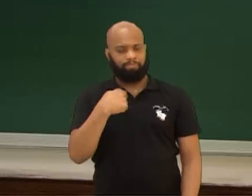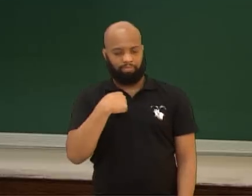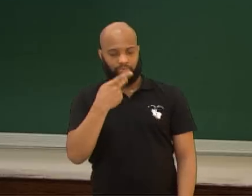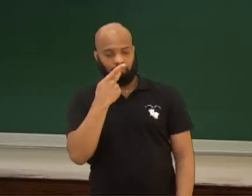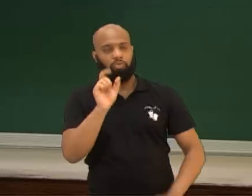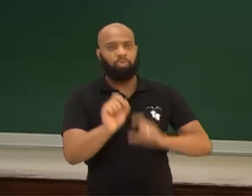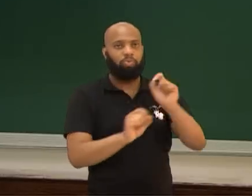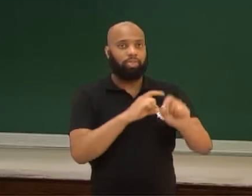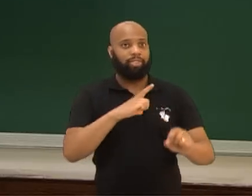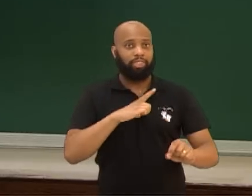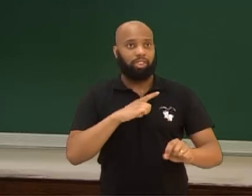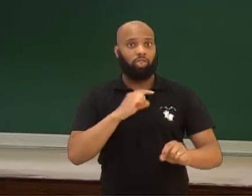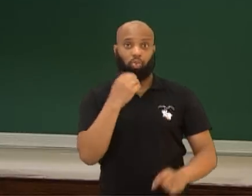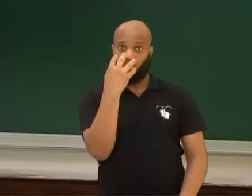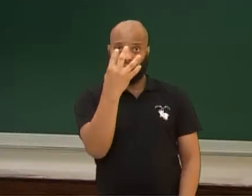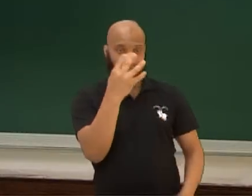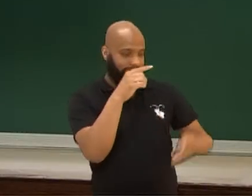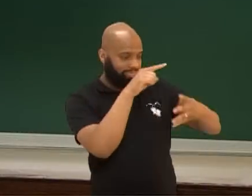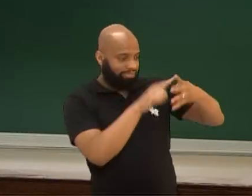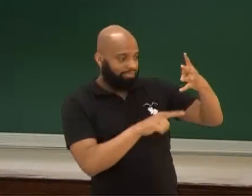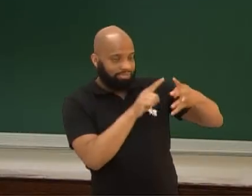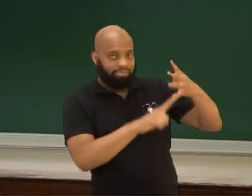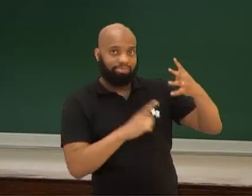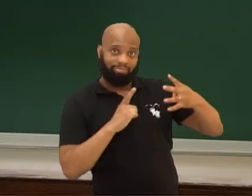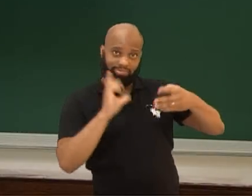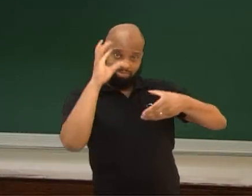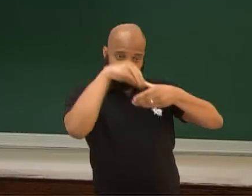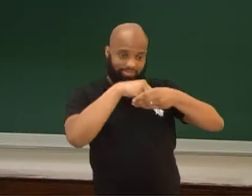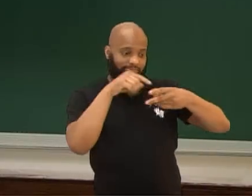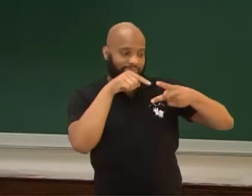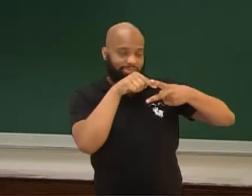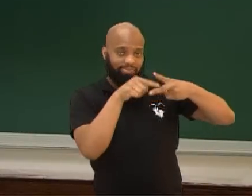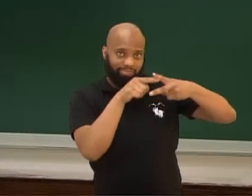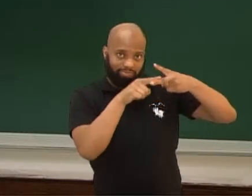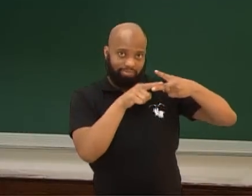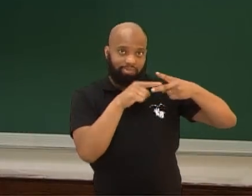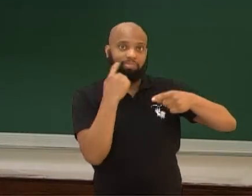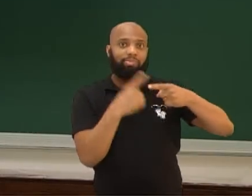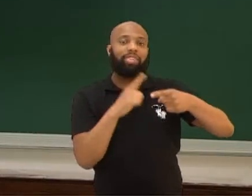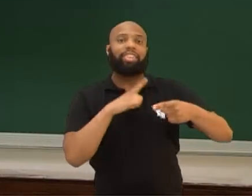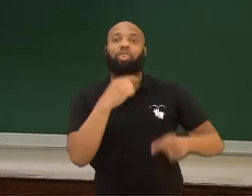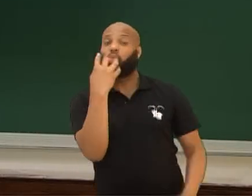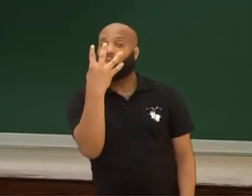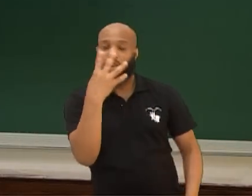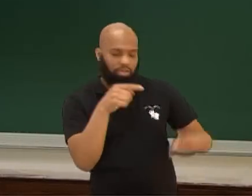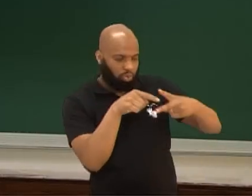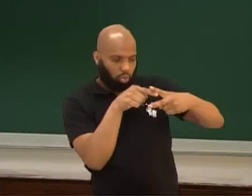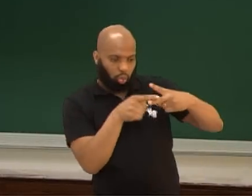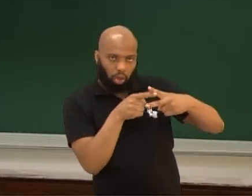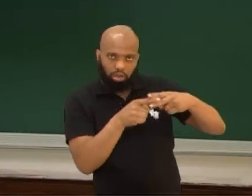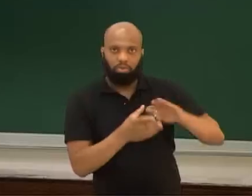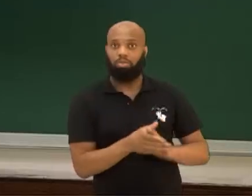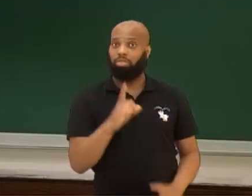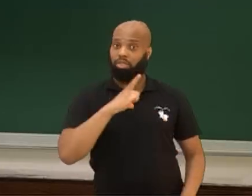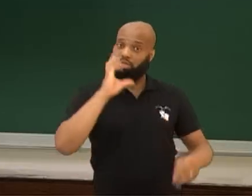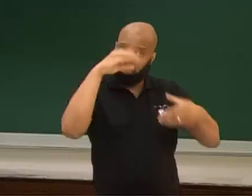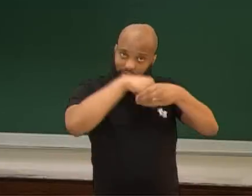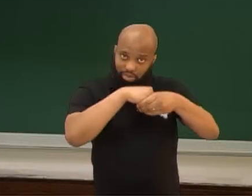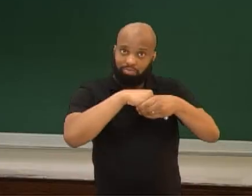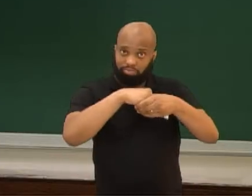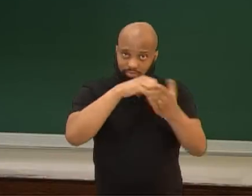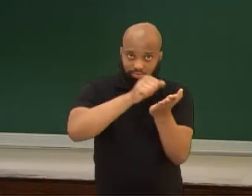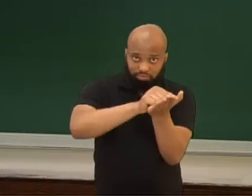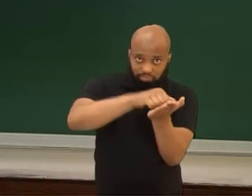que os 4 ângulos, por isso que é quadrilátero, 4 ângulos, 4 lados. Então, os 4